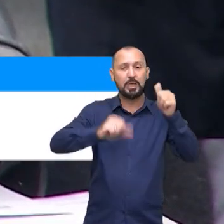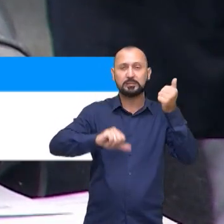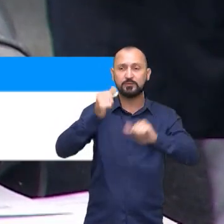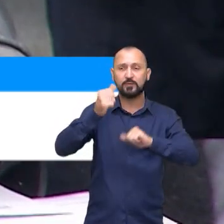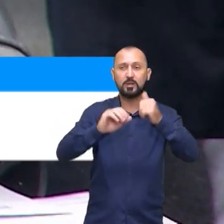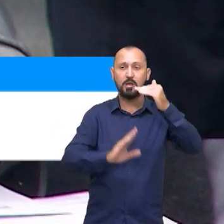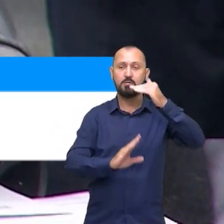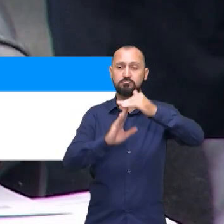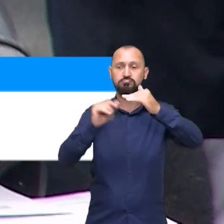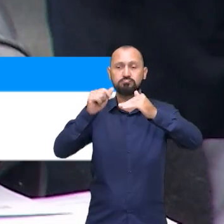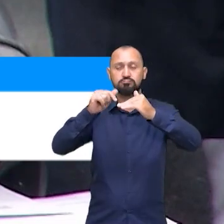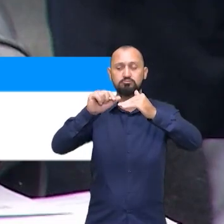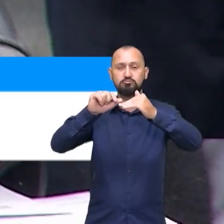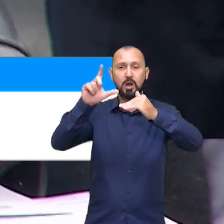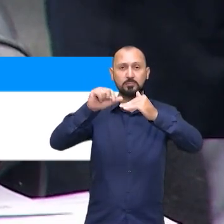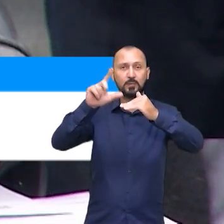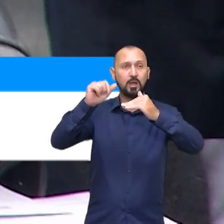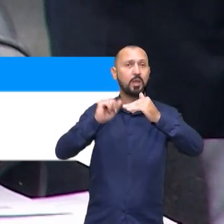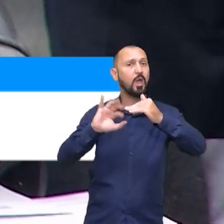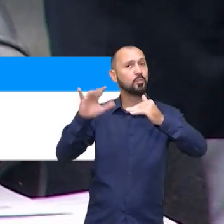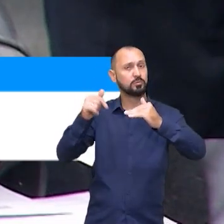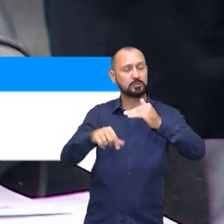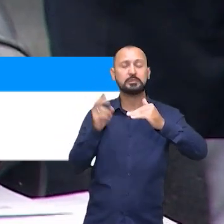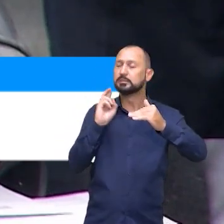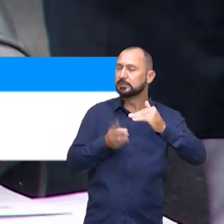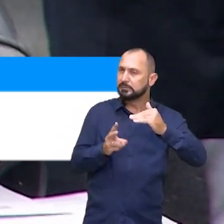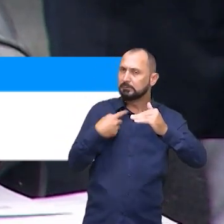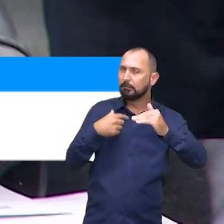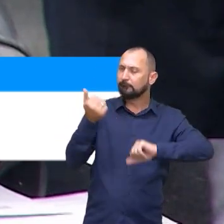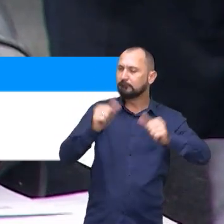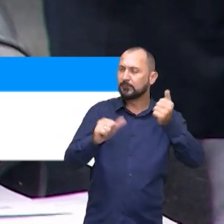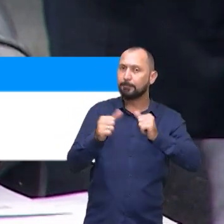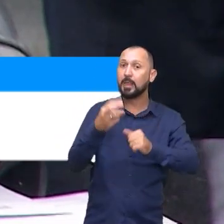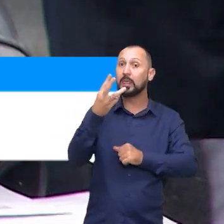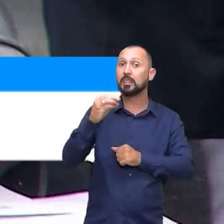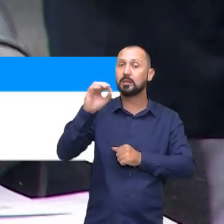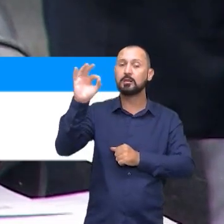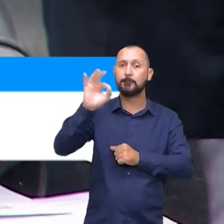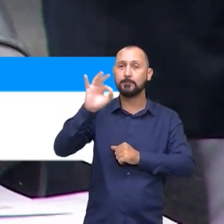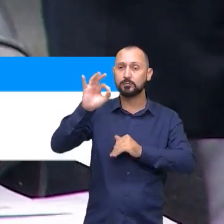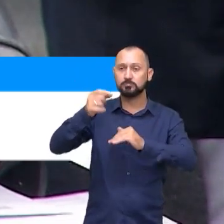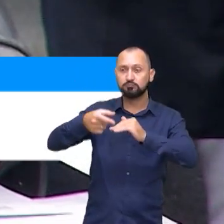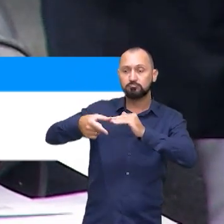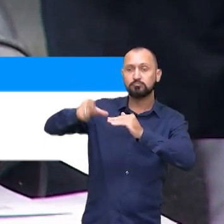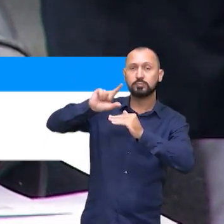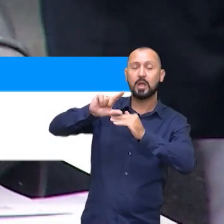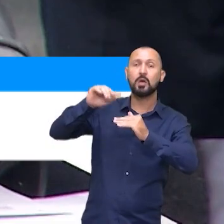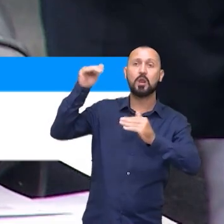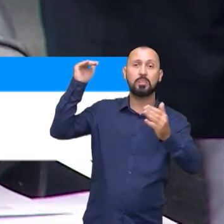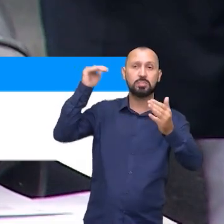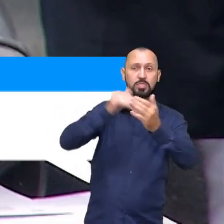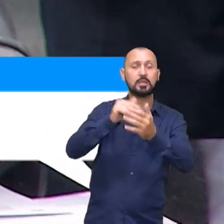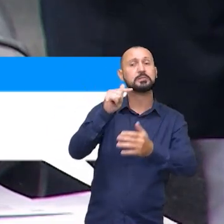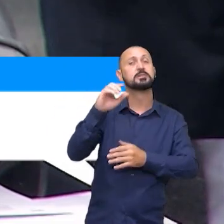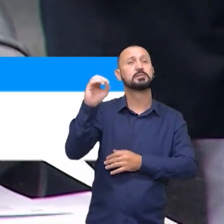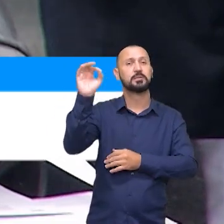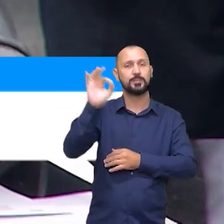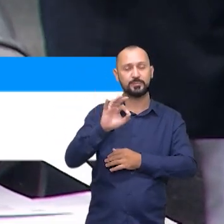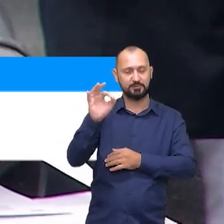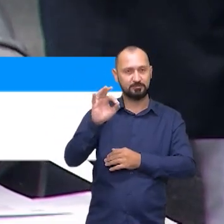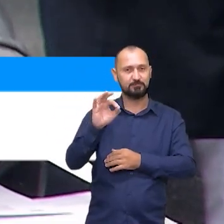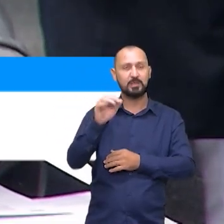a variação excedente da corrente líquida. Todavia, a revisão para 30% e podendo agora chegar até